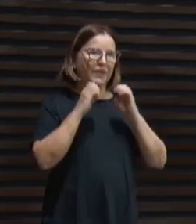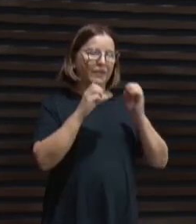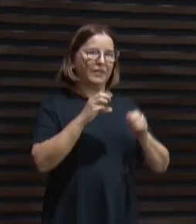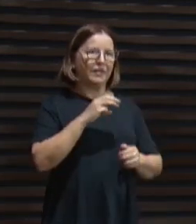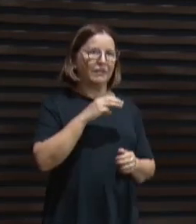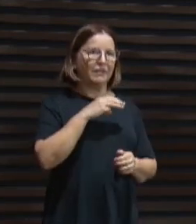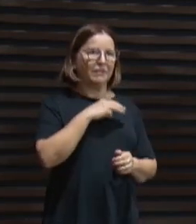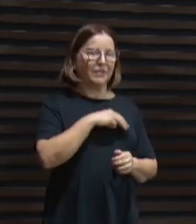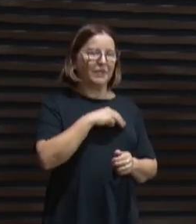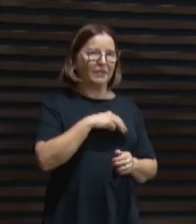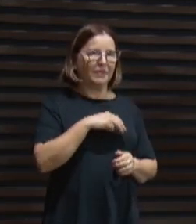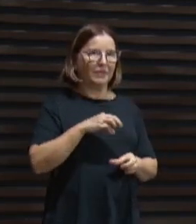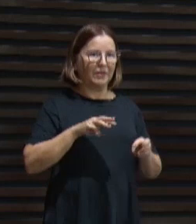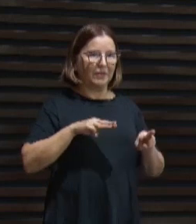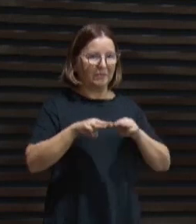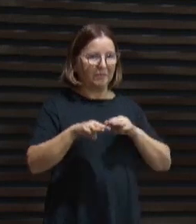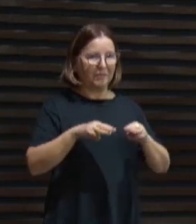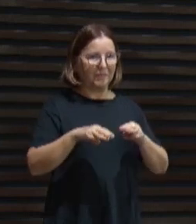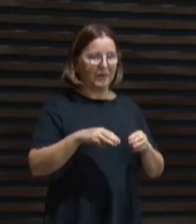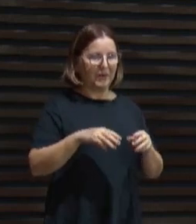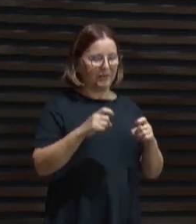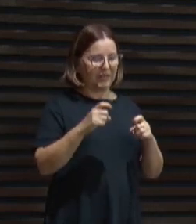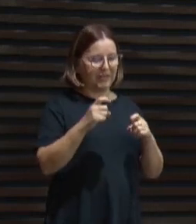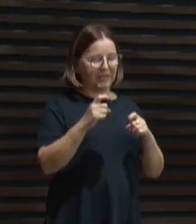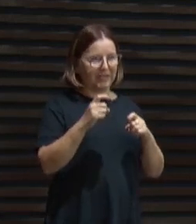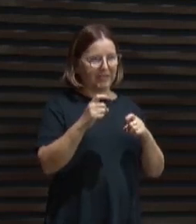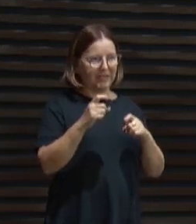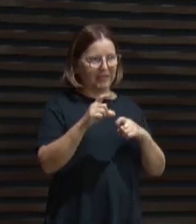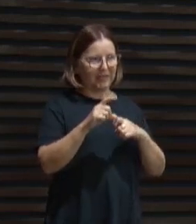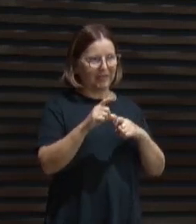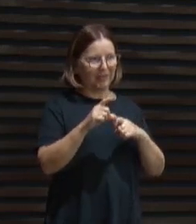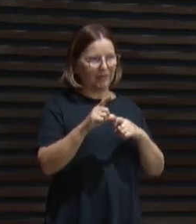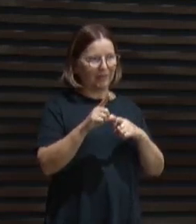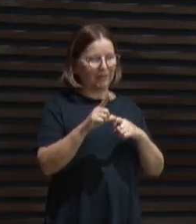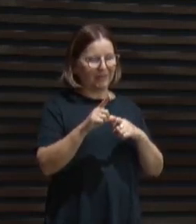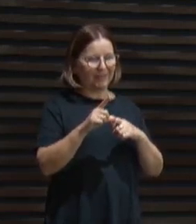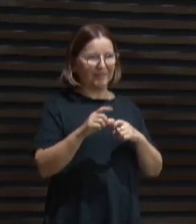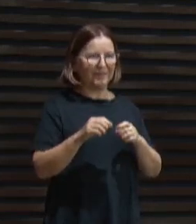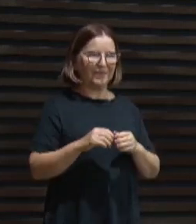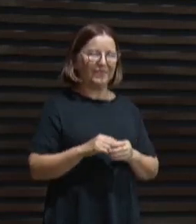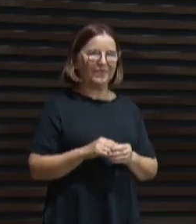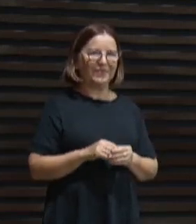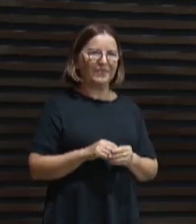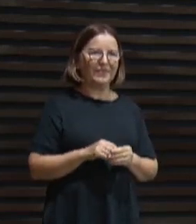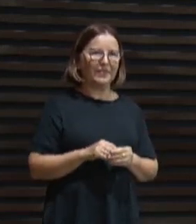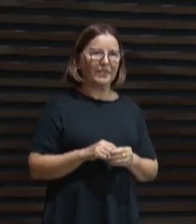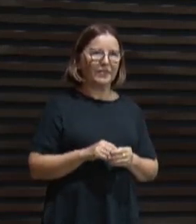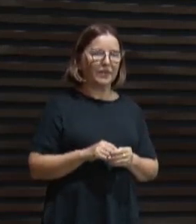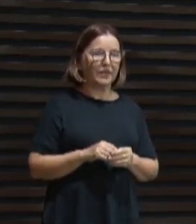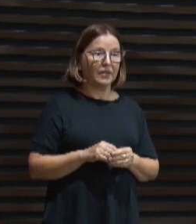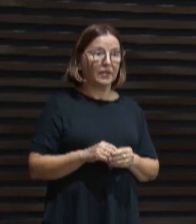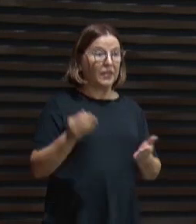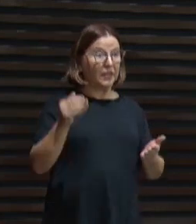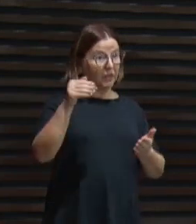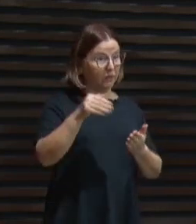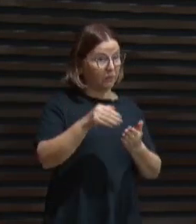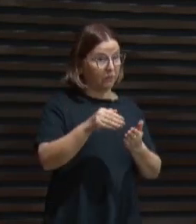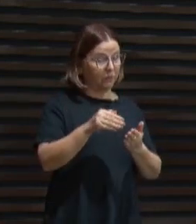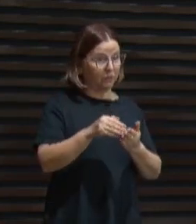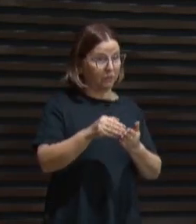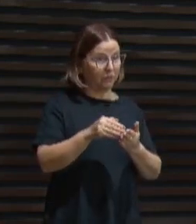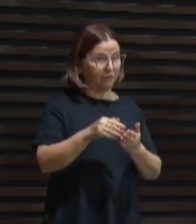João não faz uma lista dos discípulos, mas os 3 fazem. Ele é o primeiro da lista. E é o último a